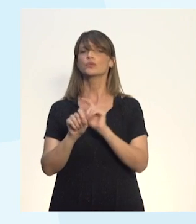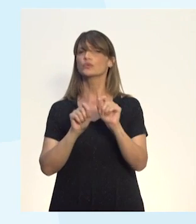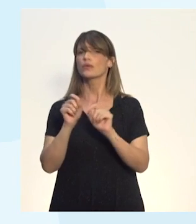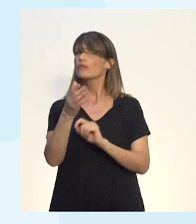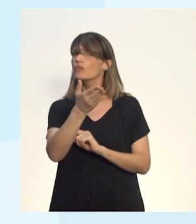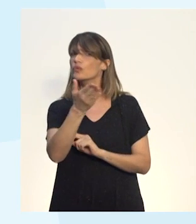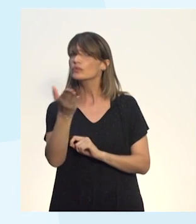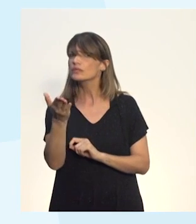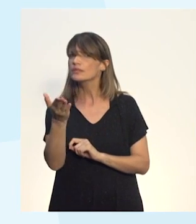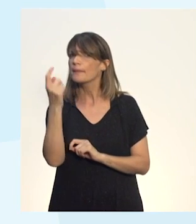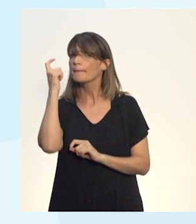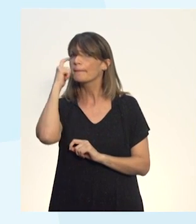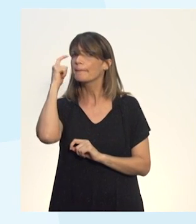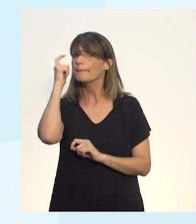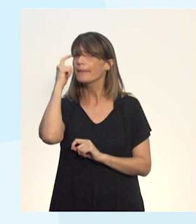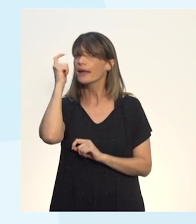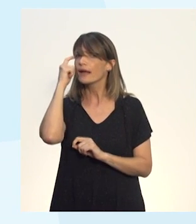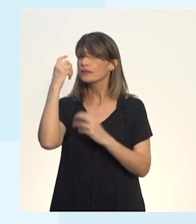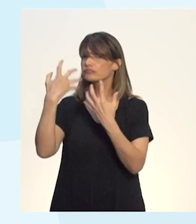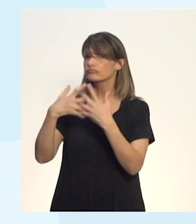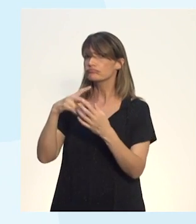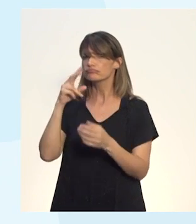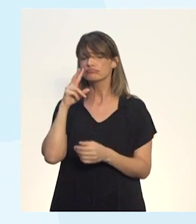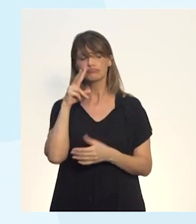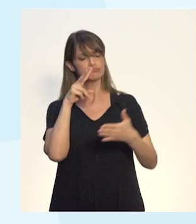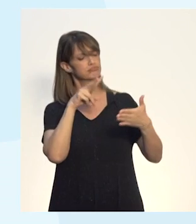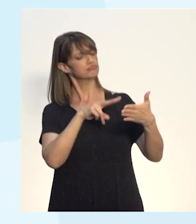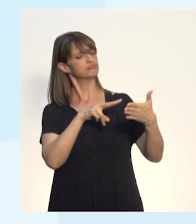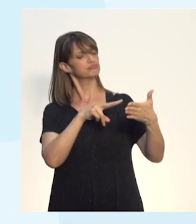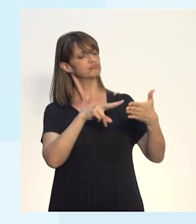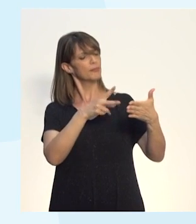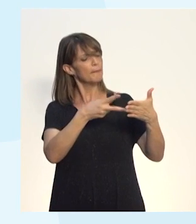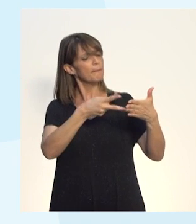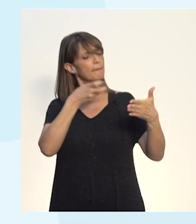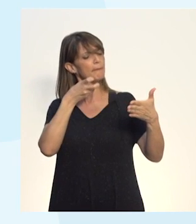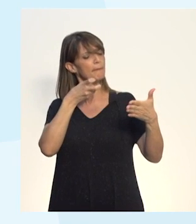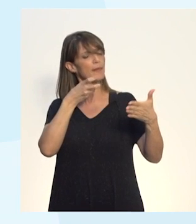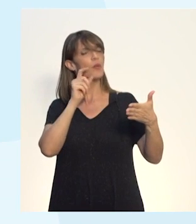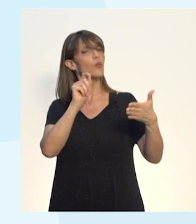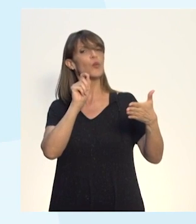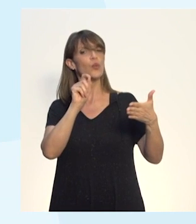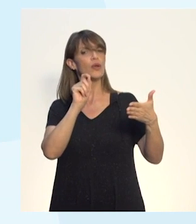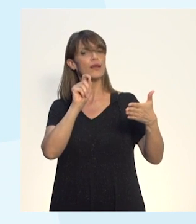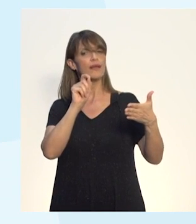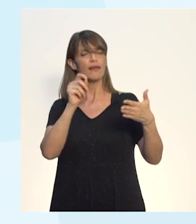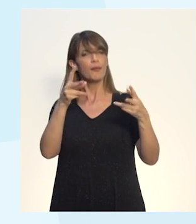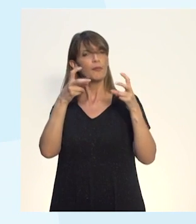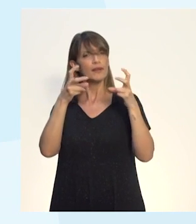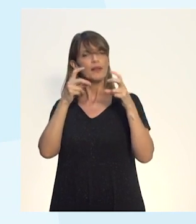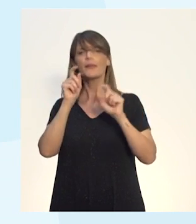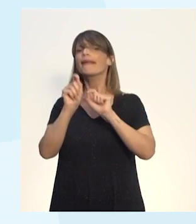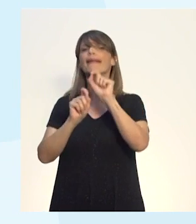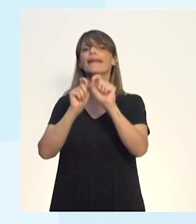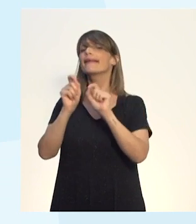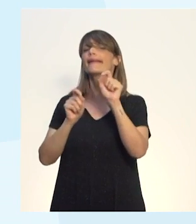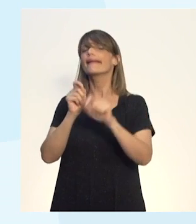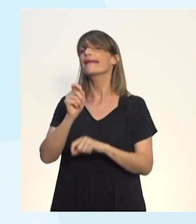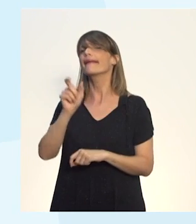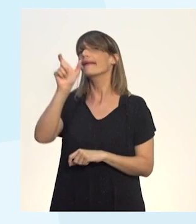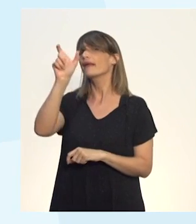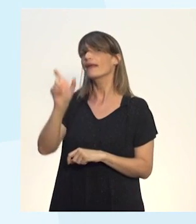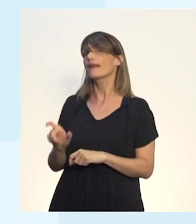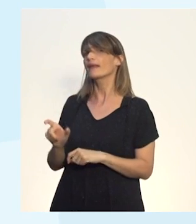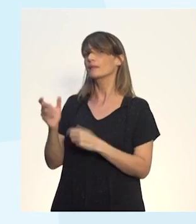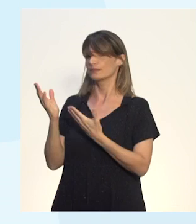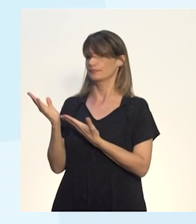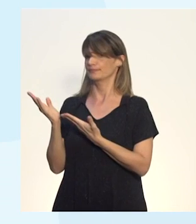vocês imaginam, só olhando assim para essa ilustração, se vocês imaginam quem possa ser este distinto